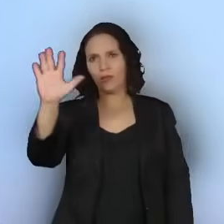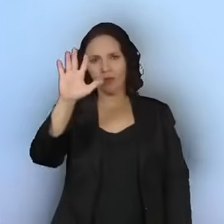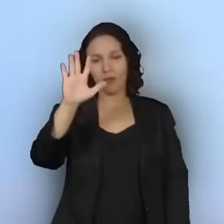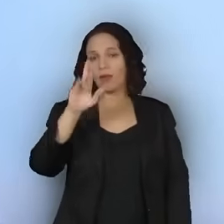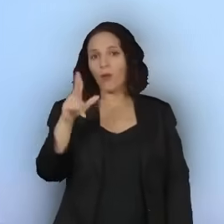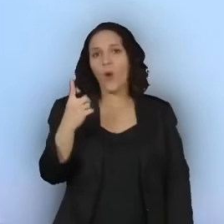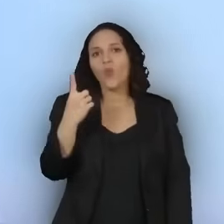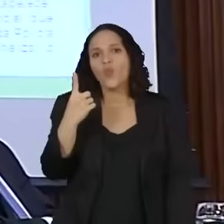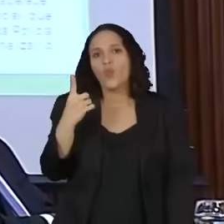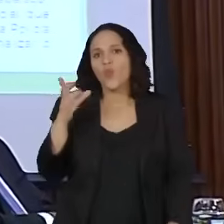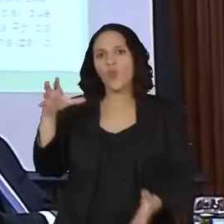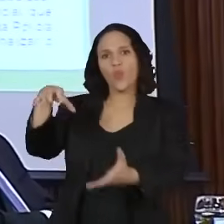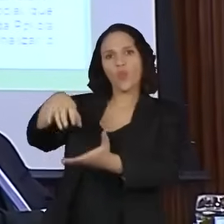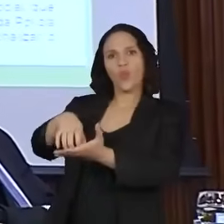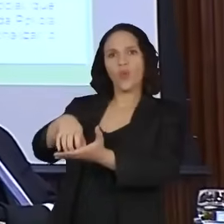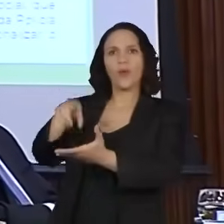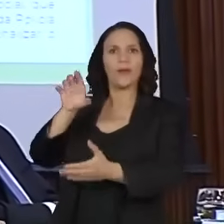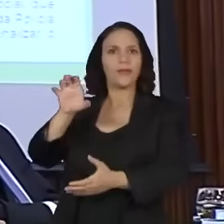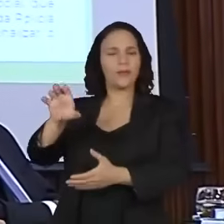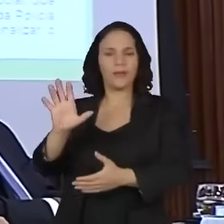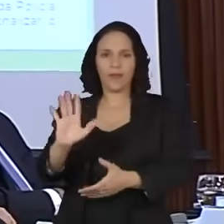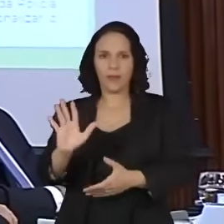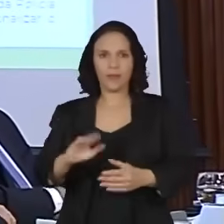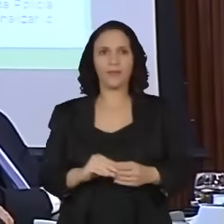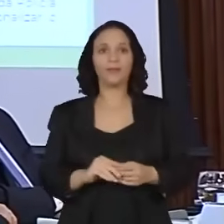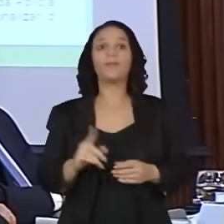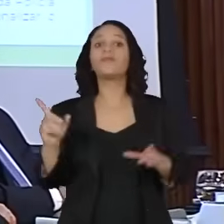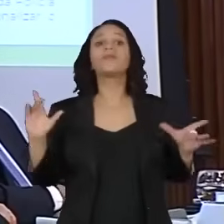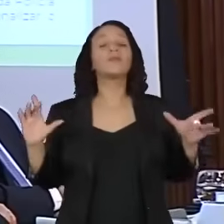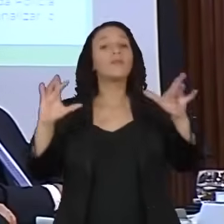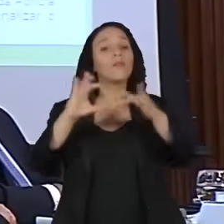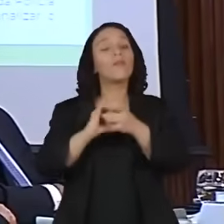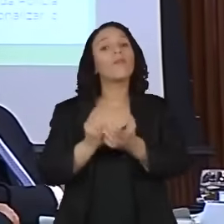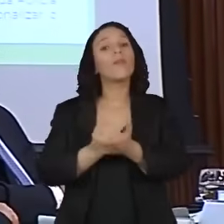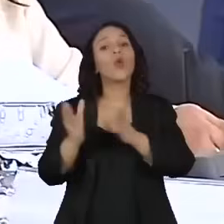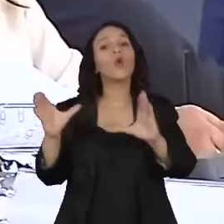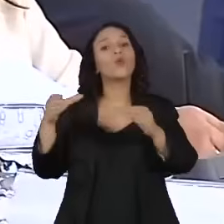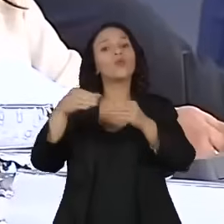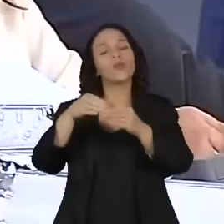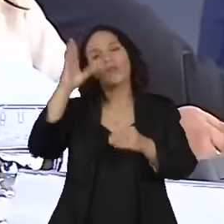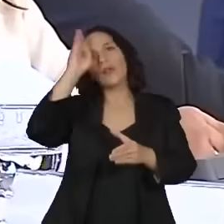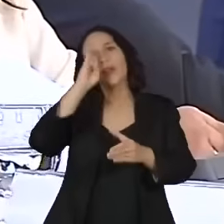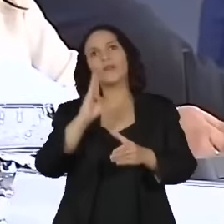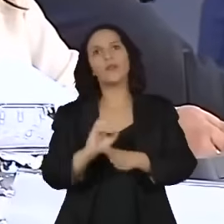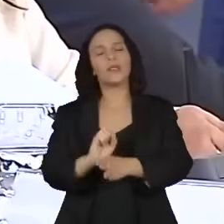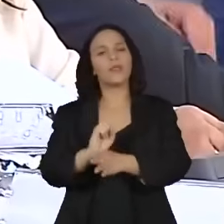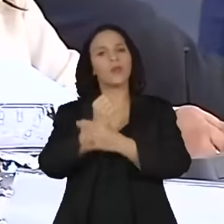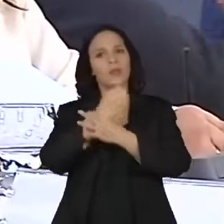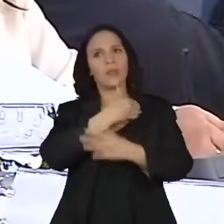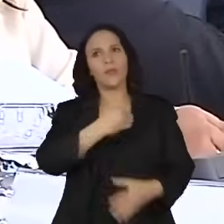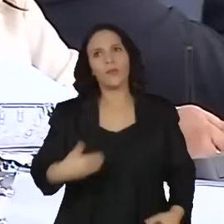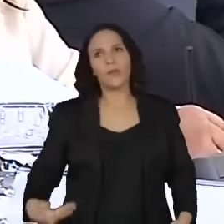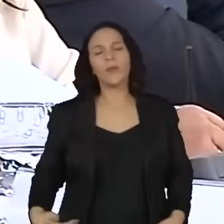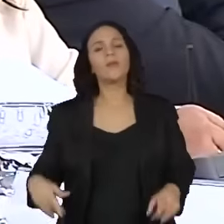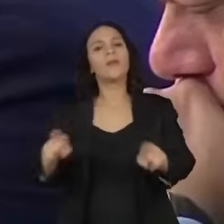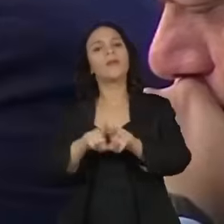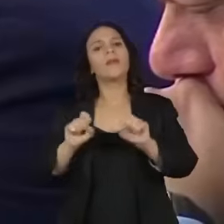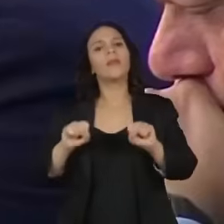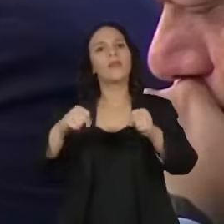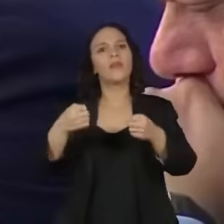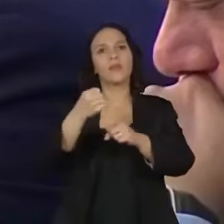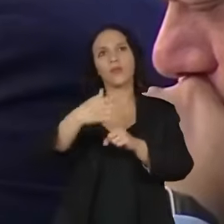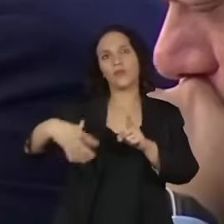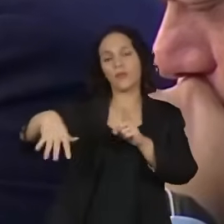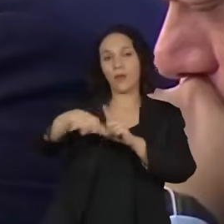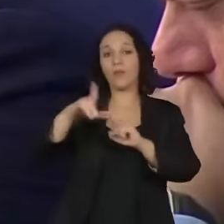mais apenas local. A integração partiria da criação do Conselho Nacional de Segurança Pública e Defesa Social,